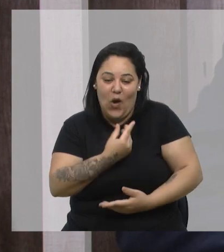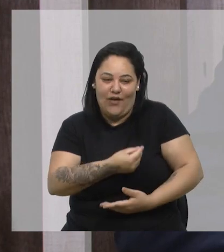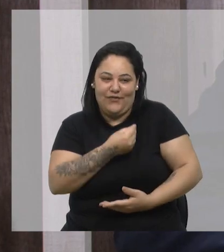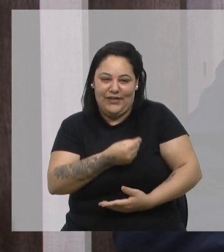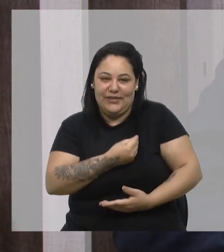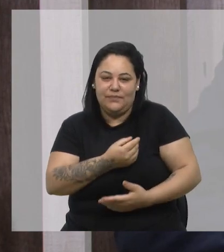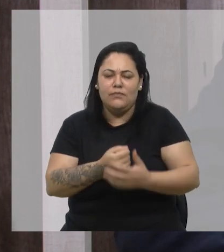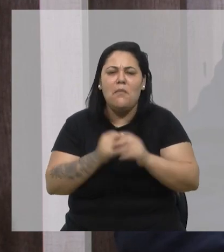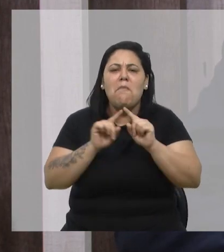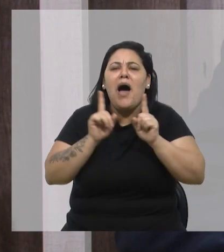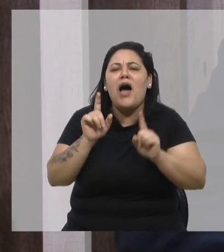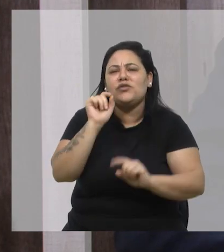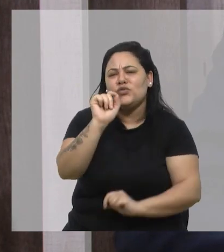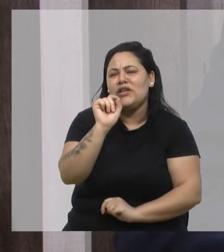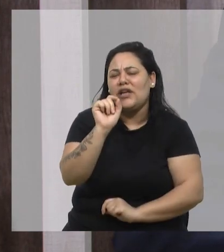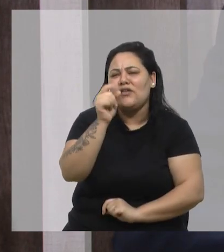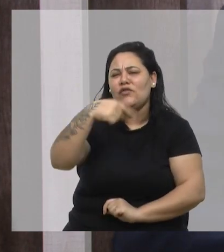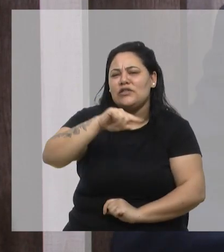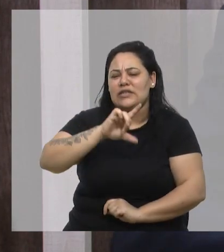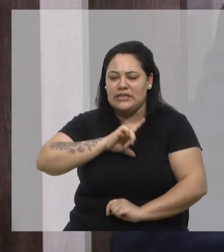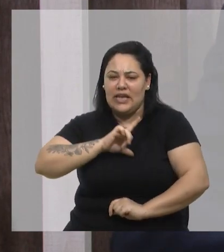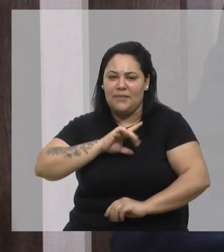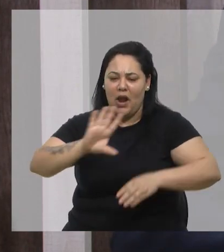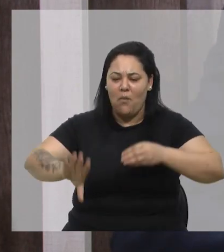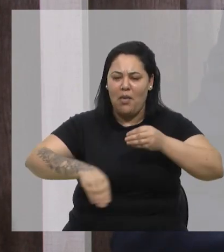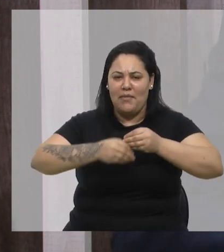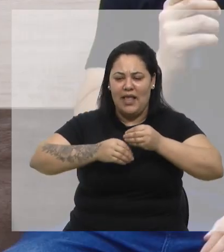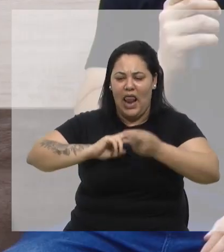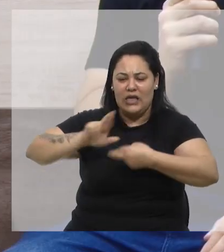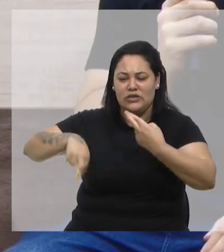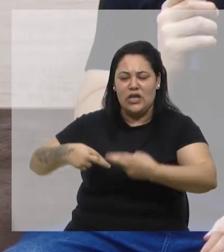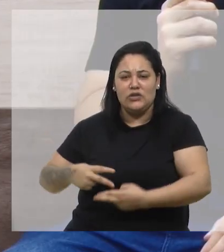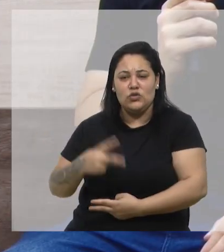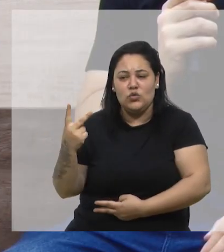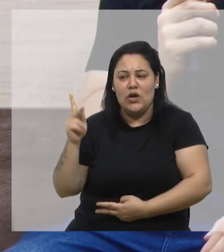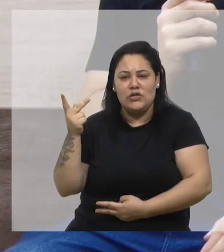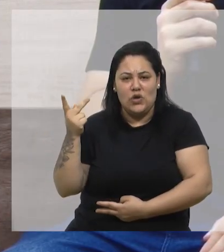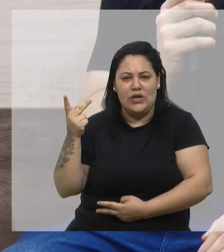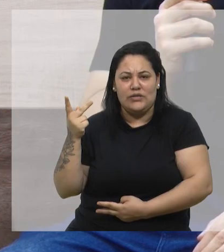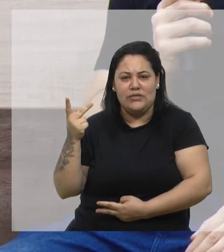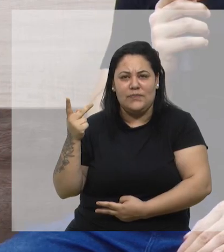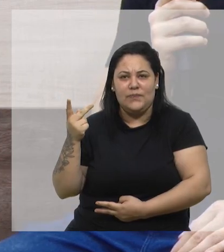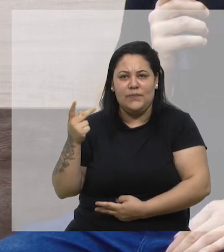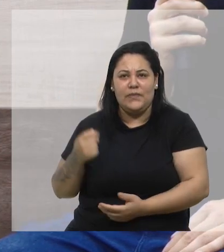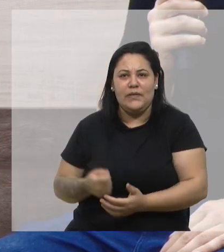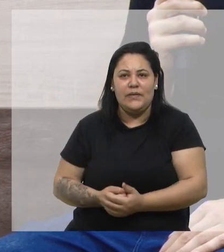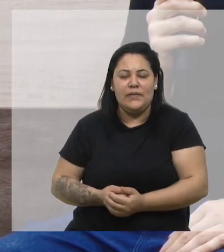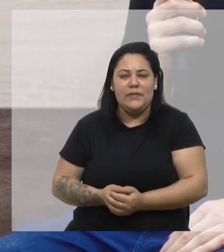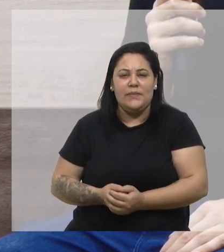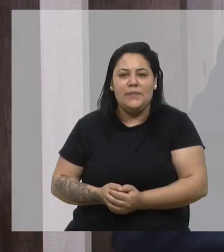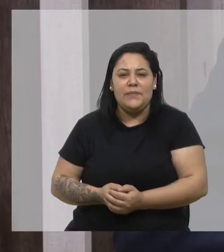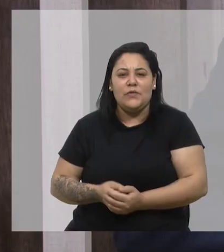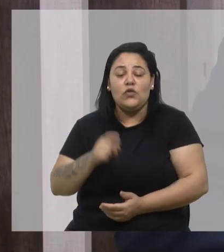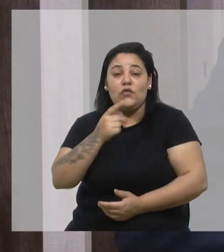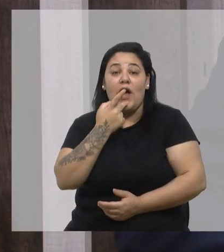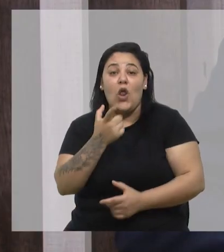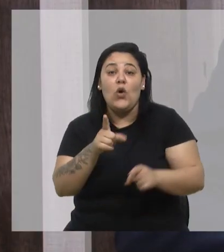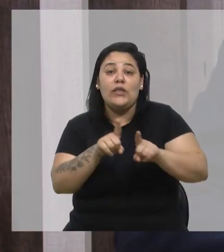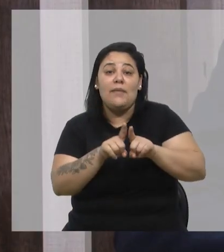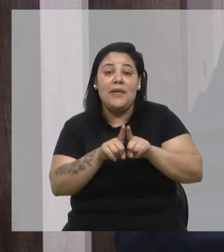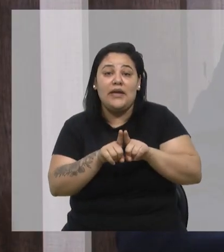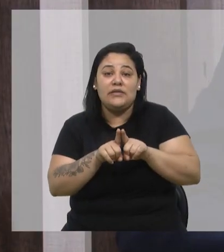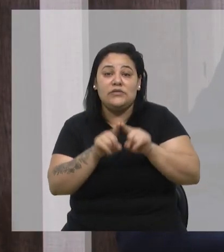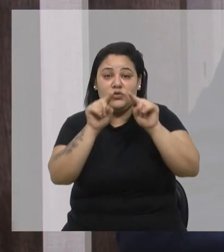nossa existência. Mas o que vocês teriam a acrescentar com relação a isso para entrarmos aí,